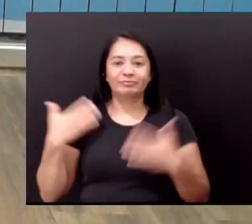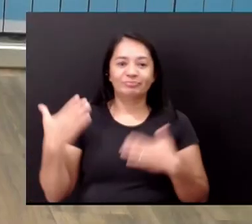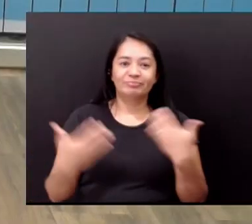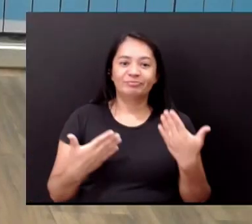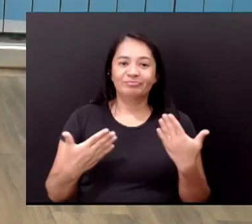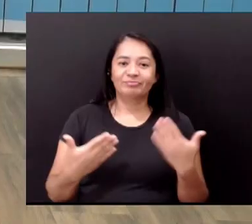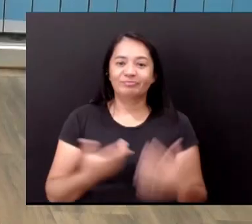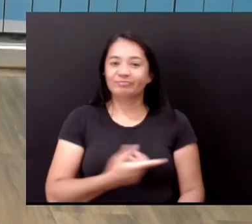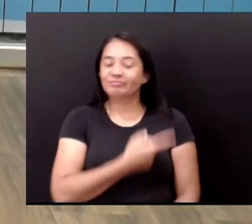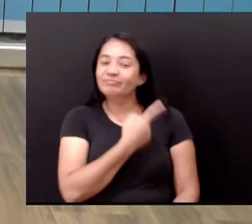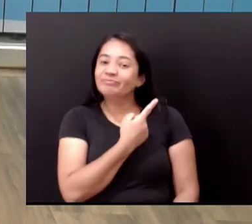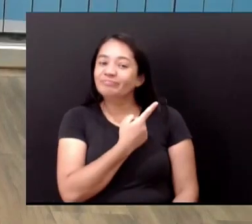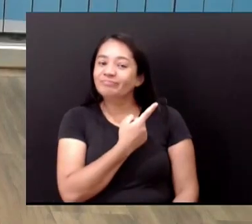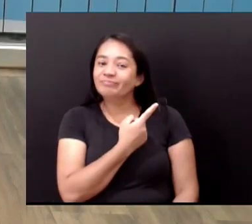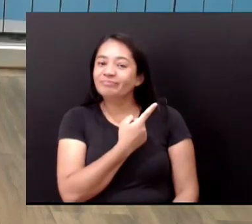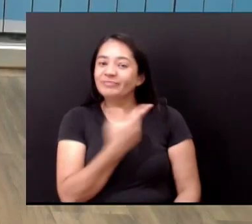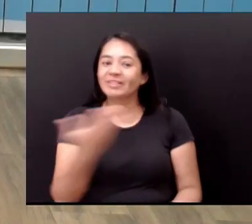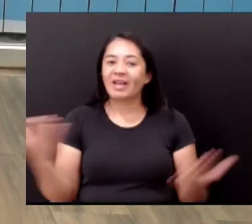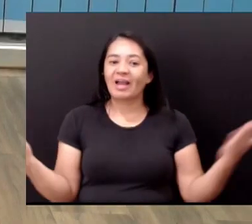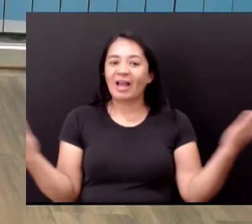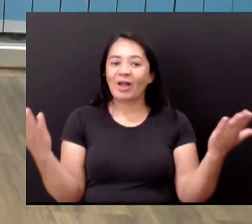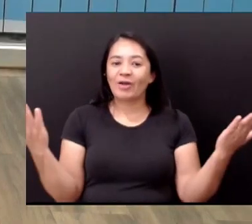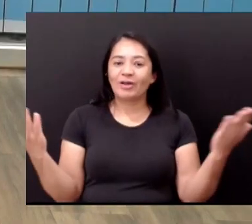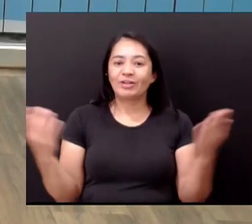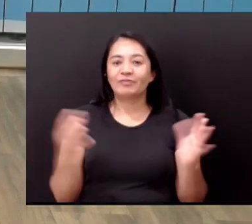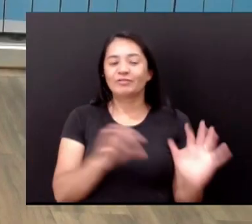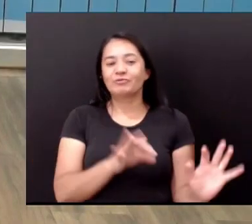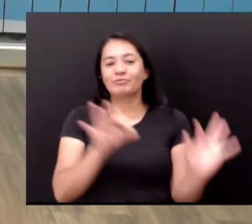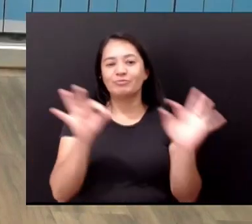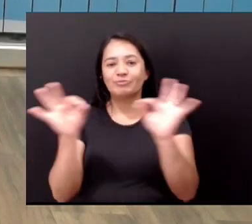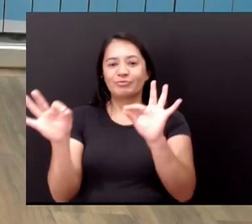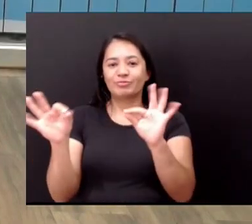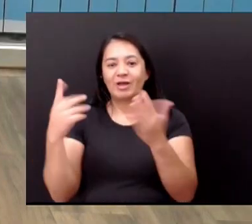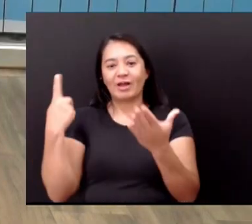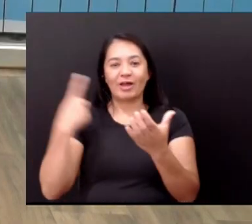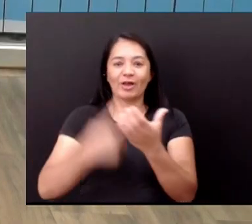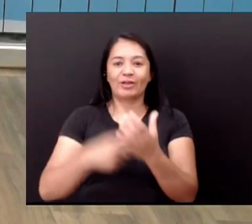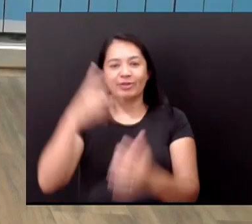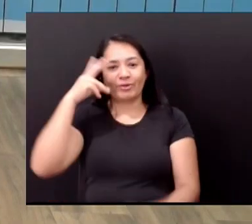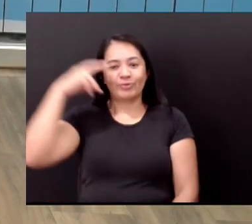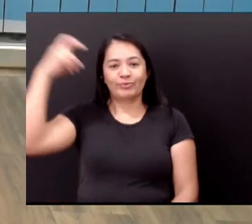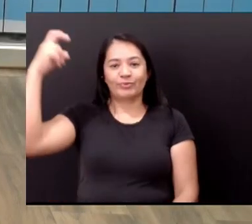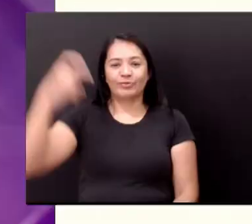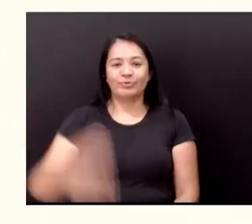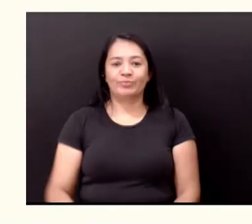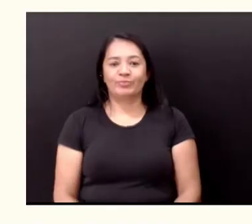a partir de agora, você confere a nossa agenda cultural.